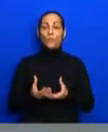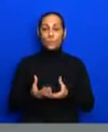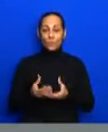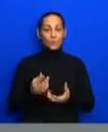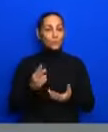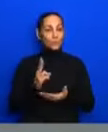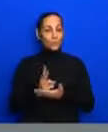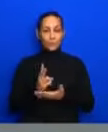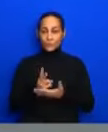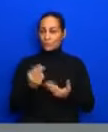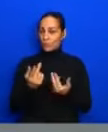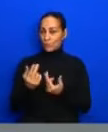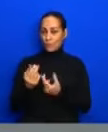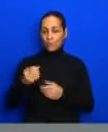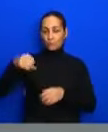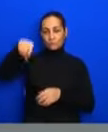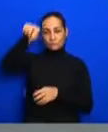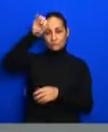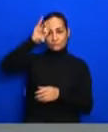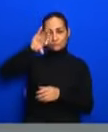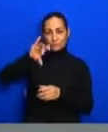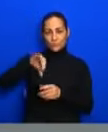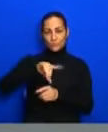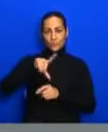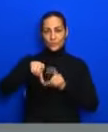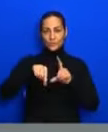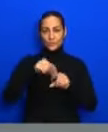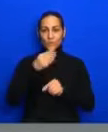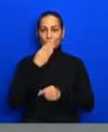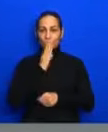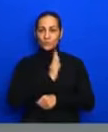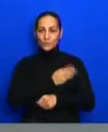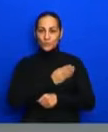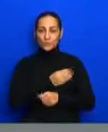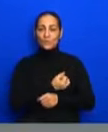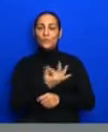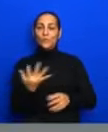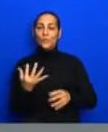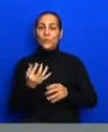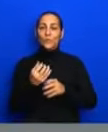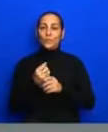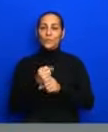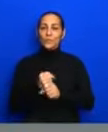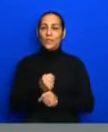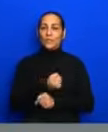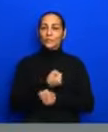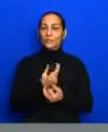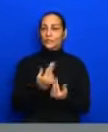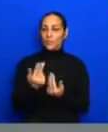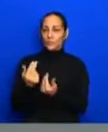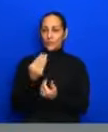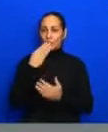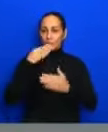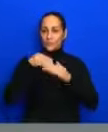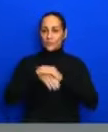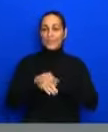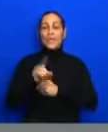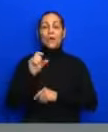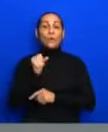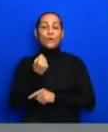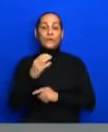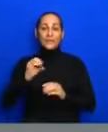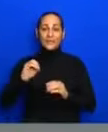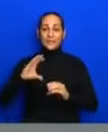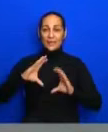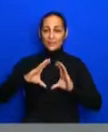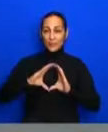cima do mesmo Globo para o sorteio do time do coração, que possui o mesmo universo de números da Time Mania, ou seja,